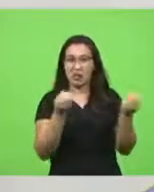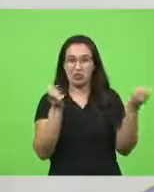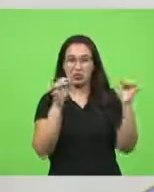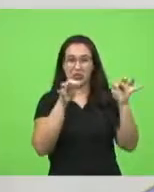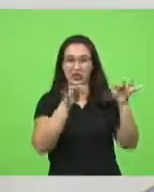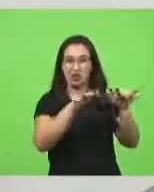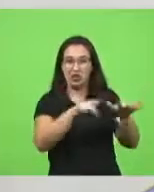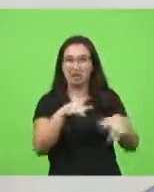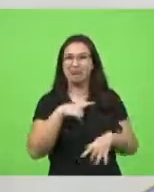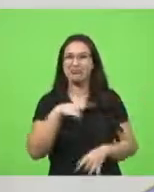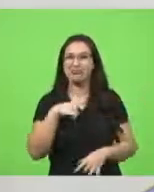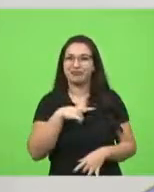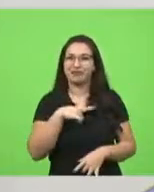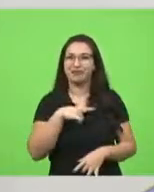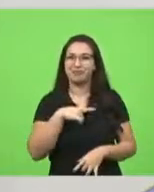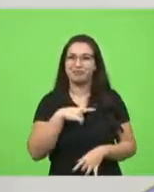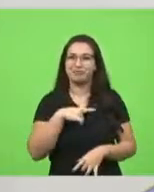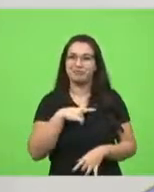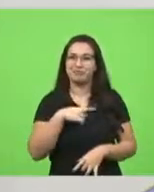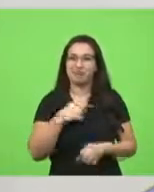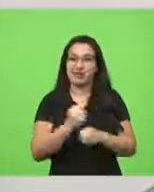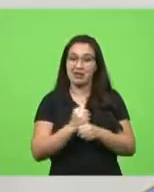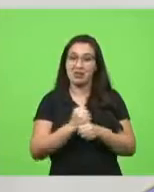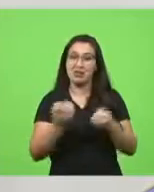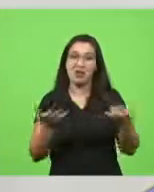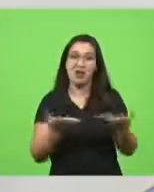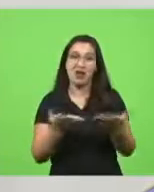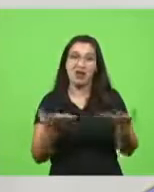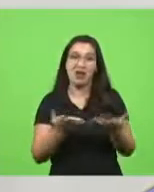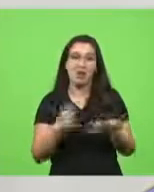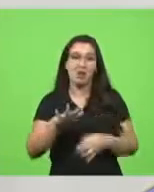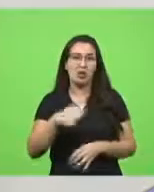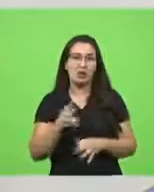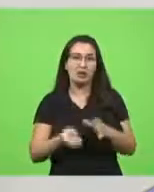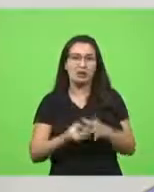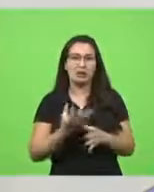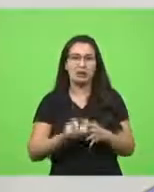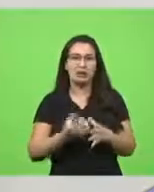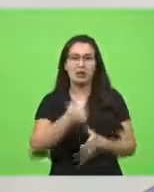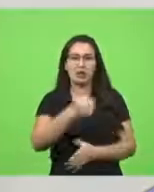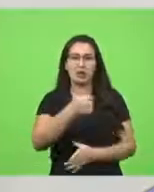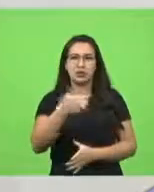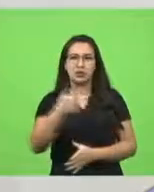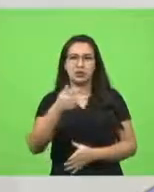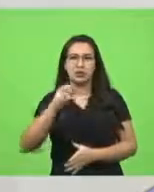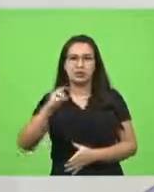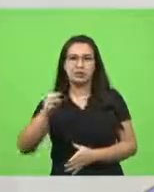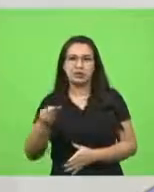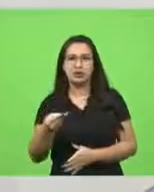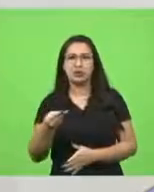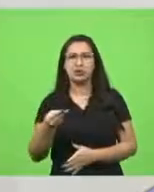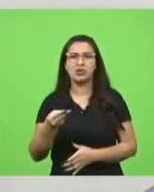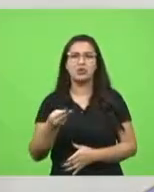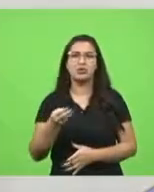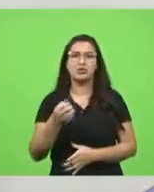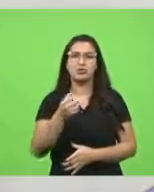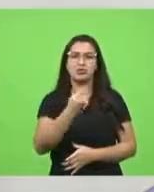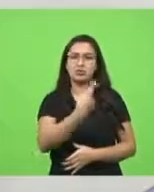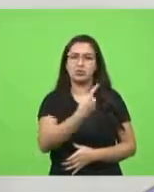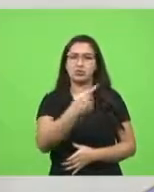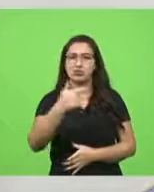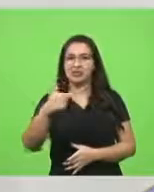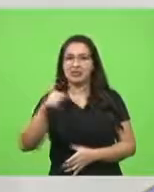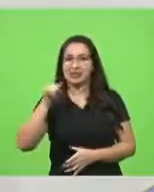próximo dos 3 milhões, esse ano vamos produzir algo em torno de 12 milhões e 200 mil toneladas. Vamos precisar